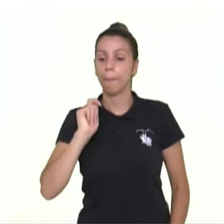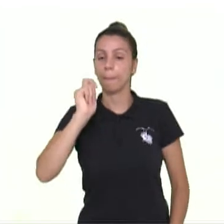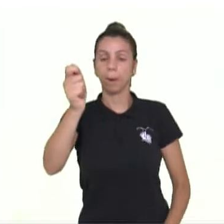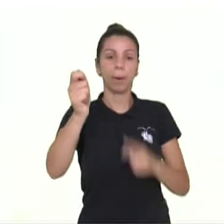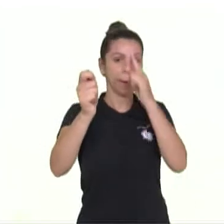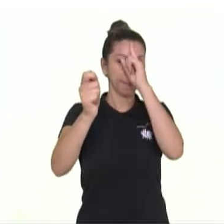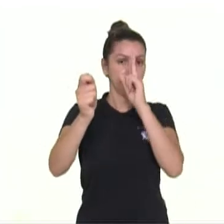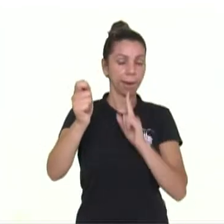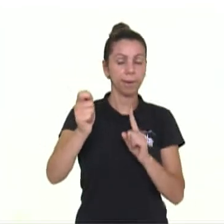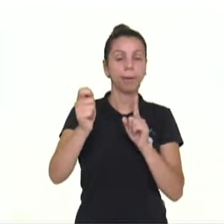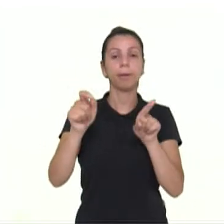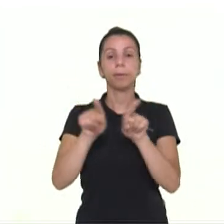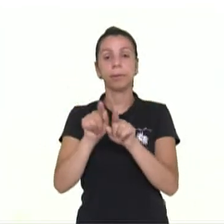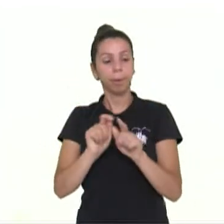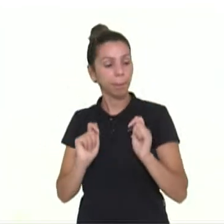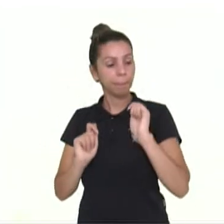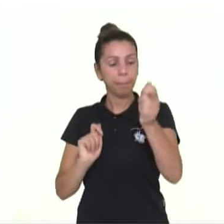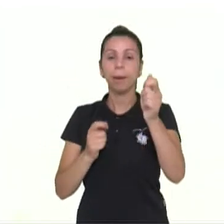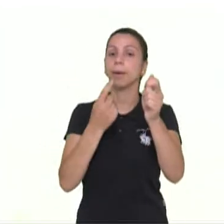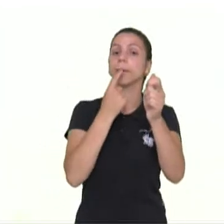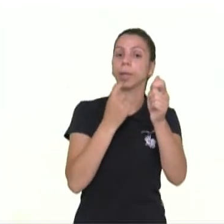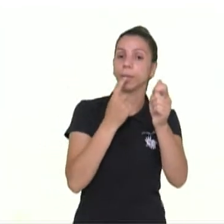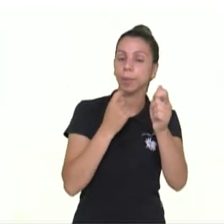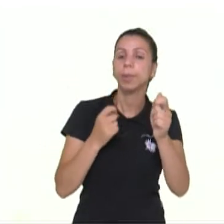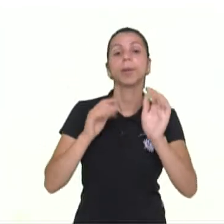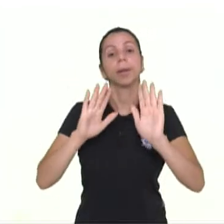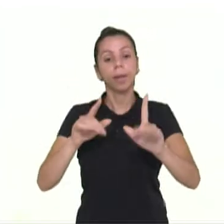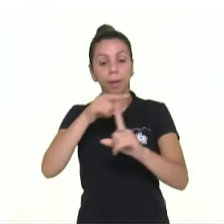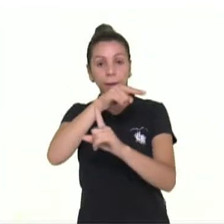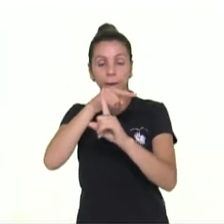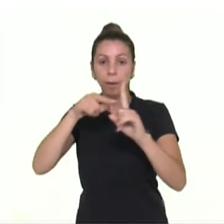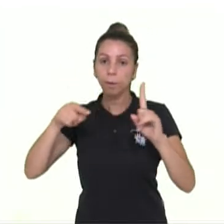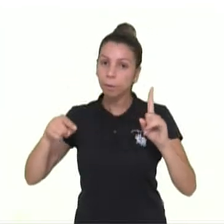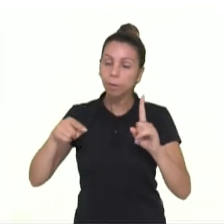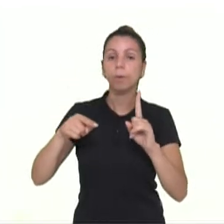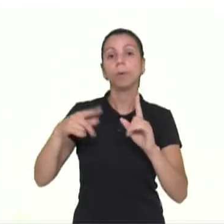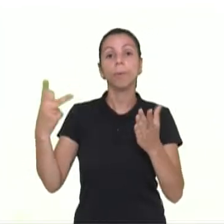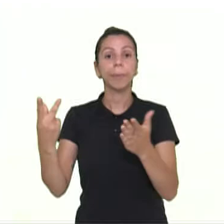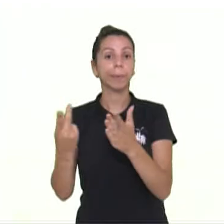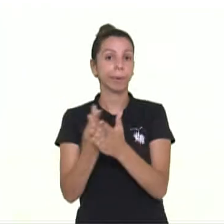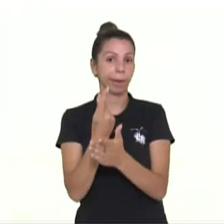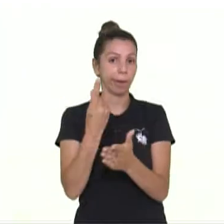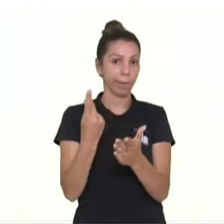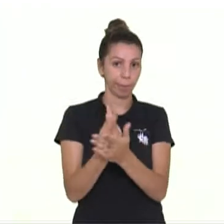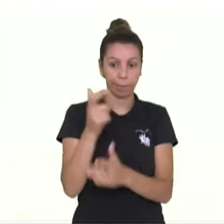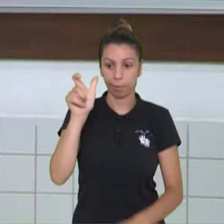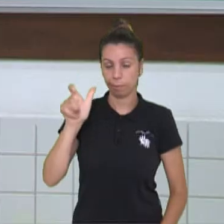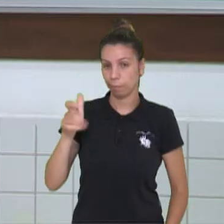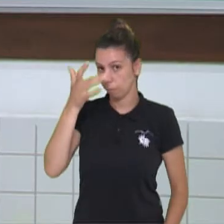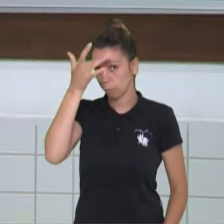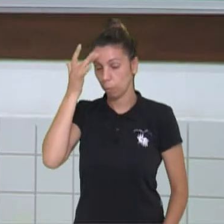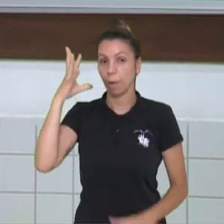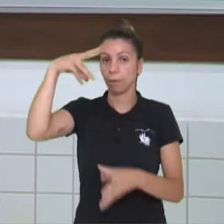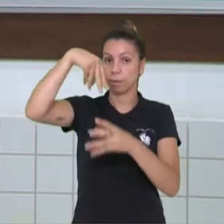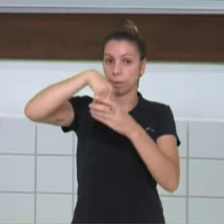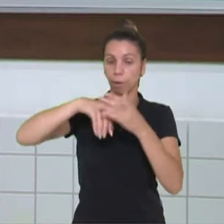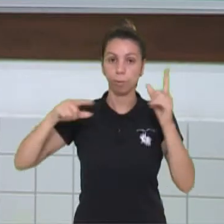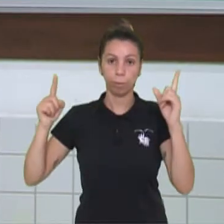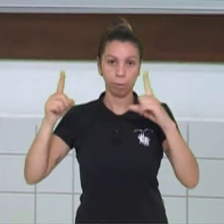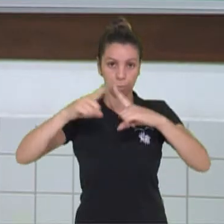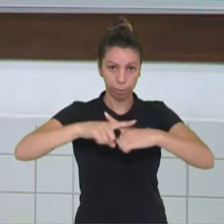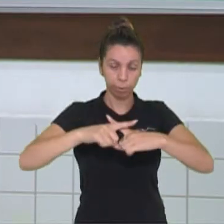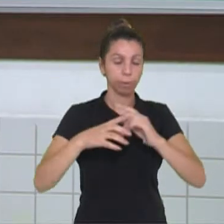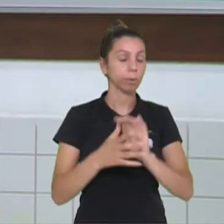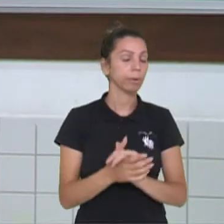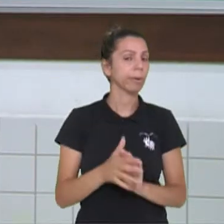regras servem para alertar e proibir condutas contrárias ao bom andamento do jogo. Então, vamos pensar. Imagine se não